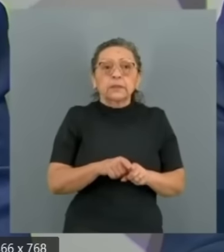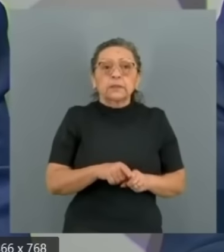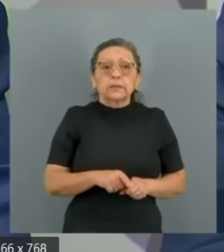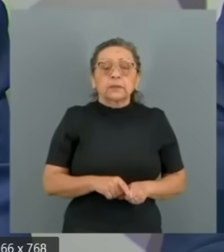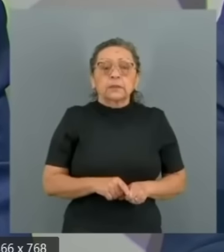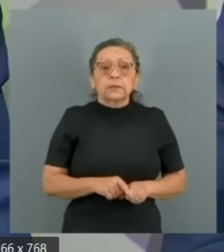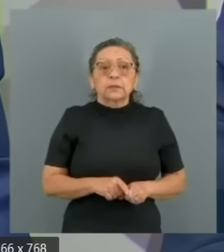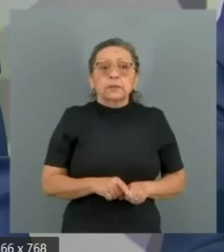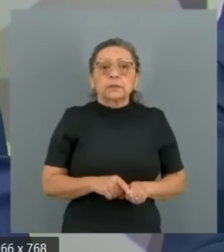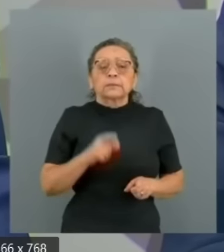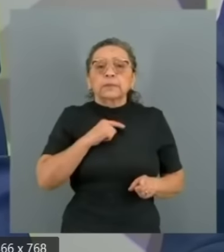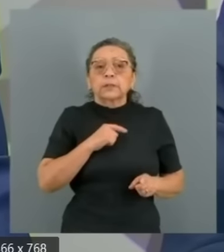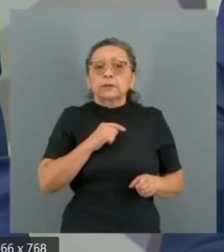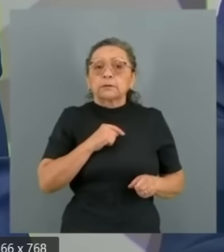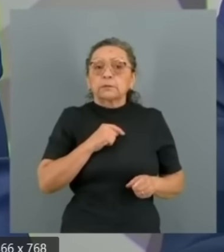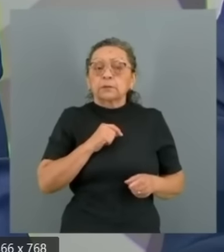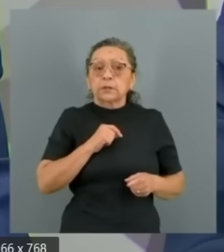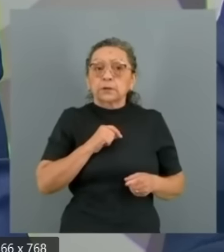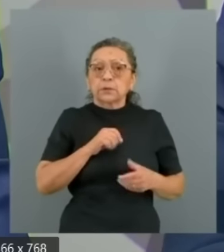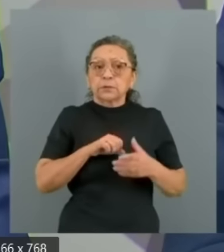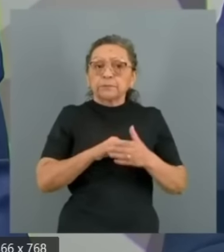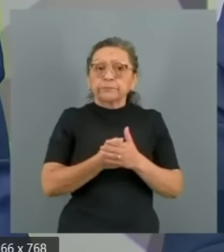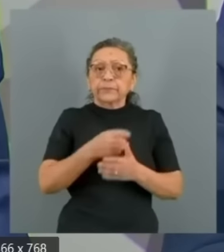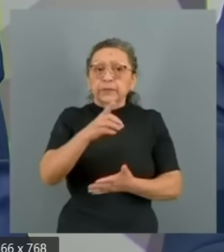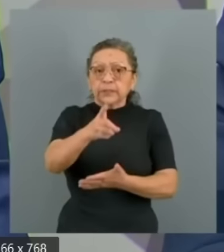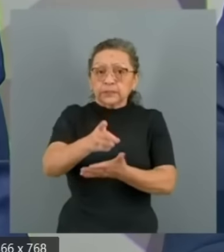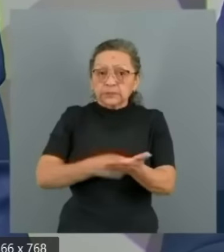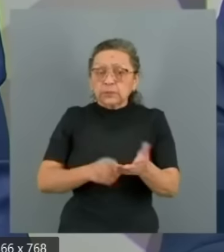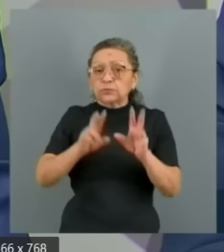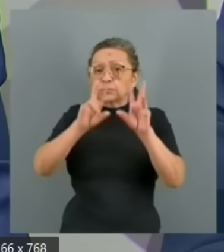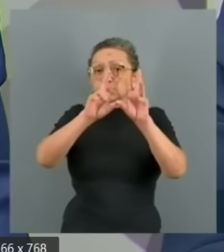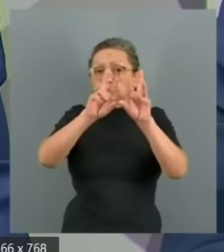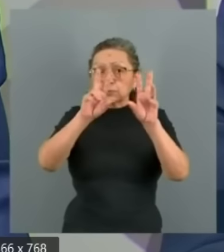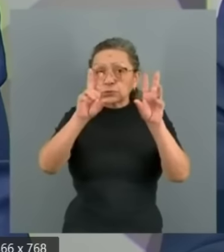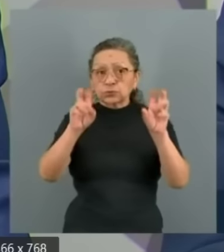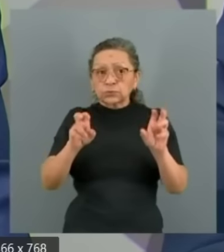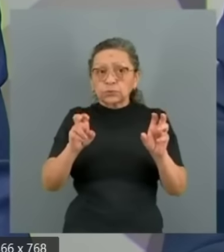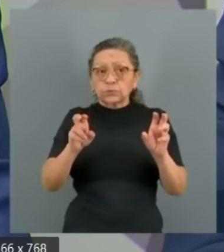favor. Embargo de declaração, claro, acerca do cumprimento